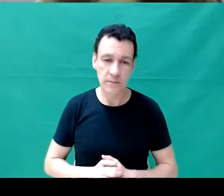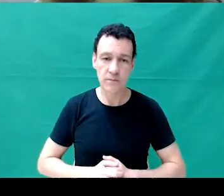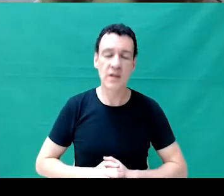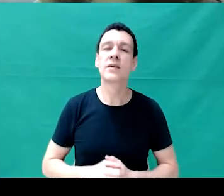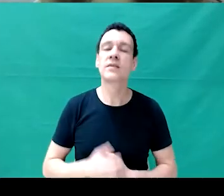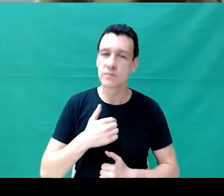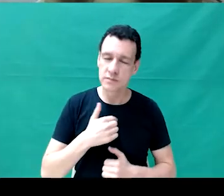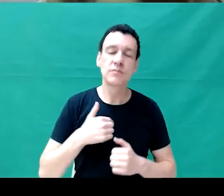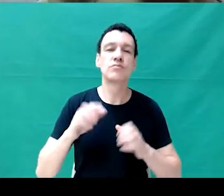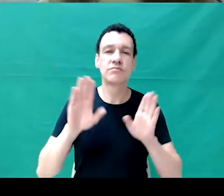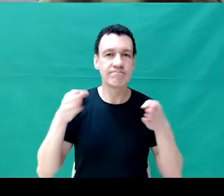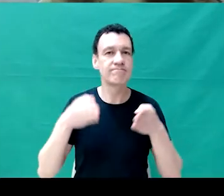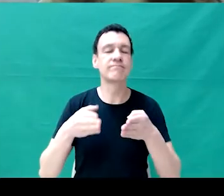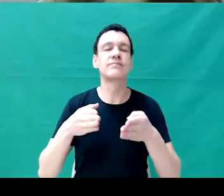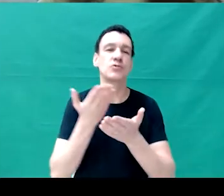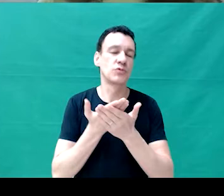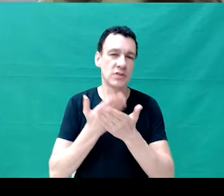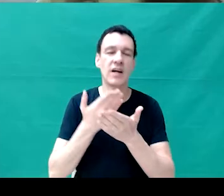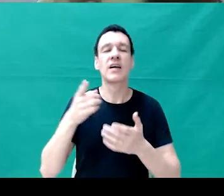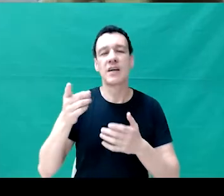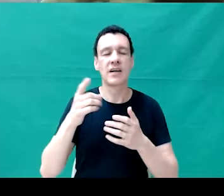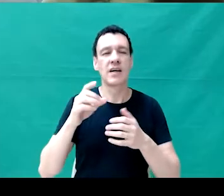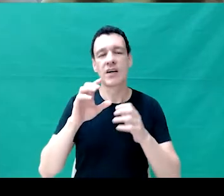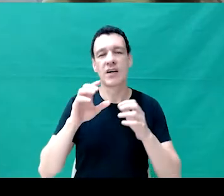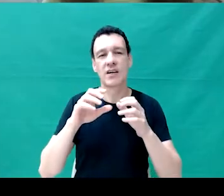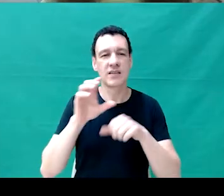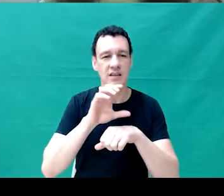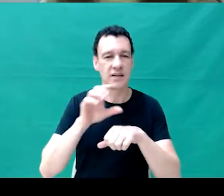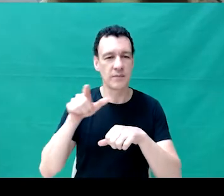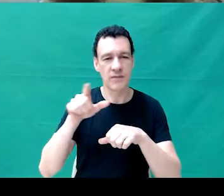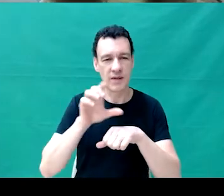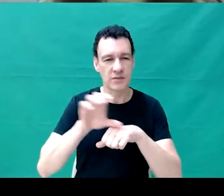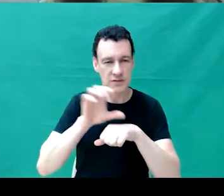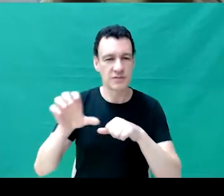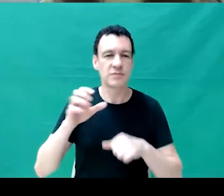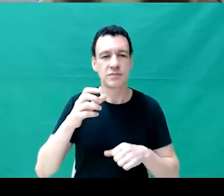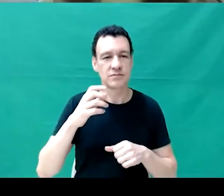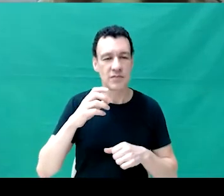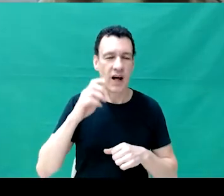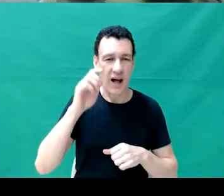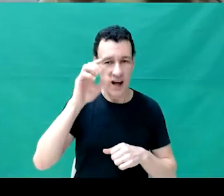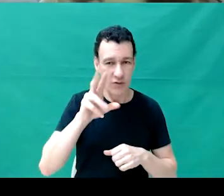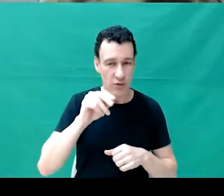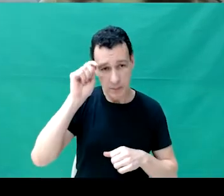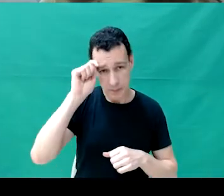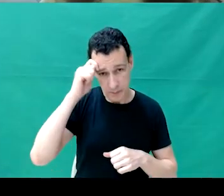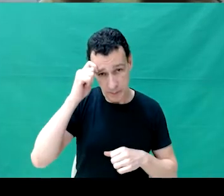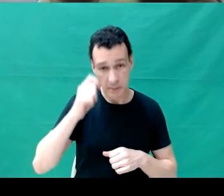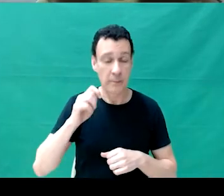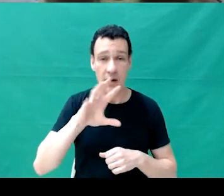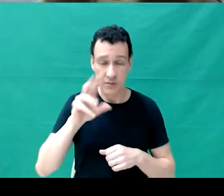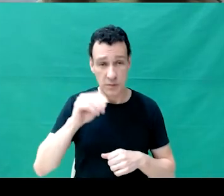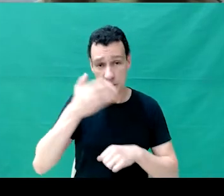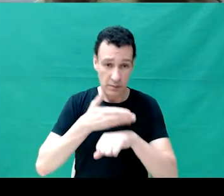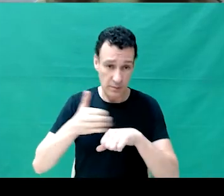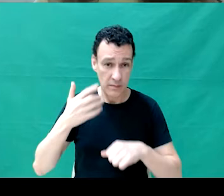cultura afro-brasileira pelo Pitágoras. E eu estou estudando Lei da Igualdade Comparada e Antidiscriminação pela